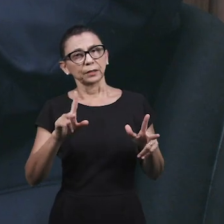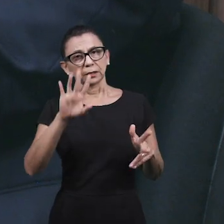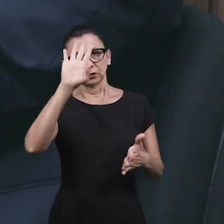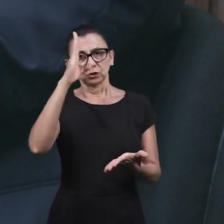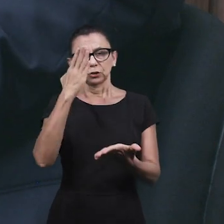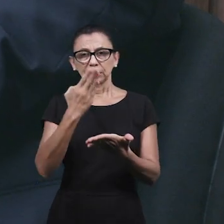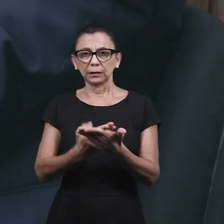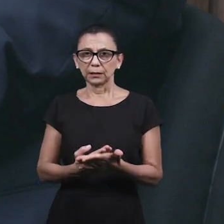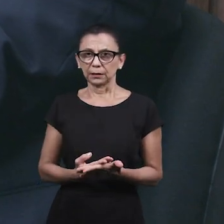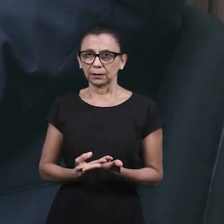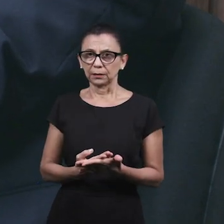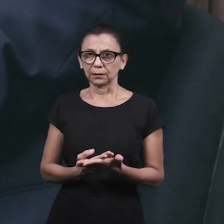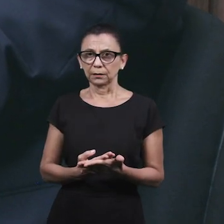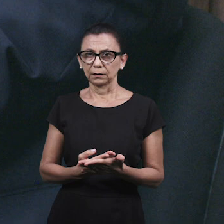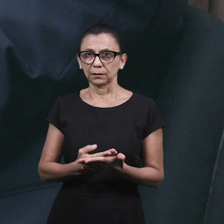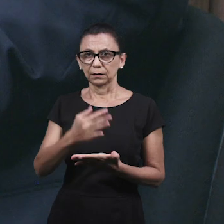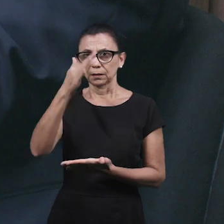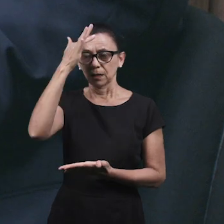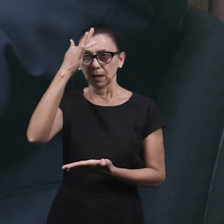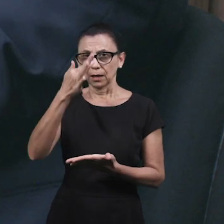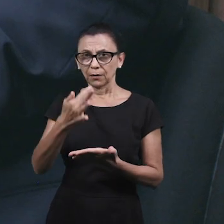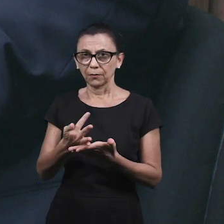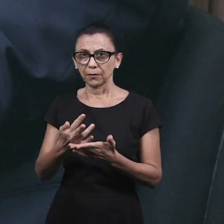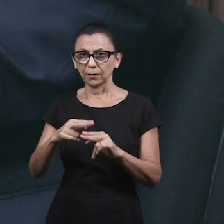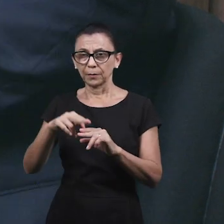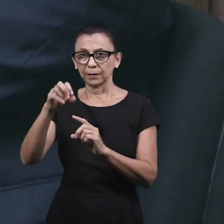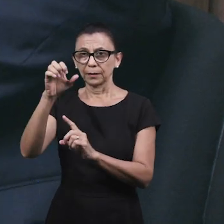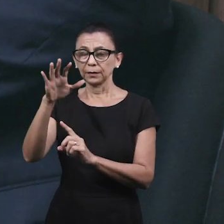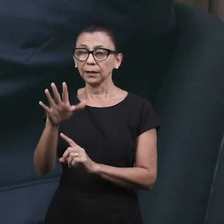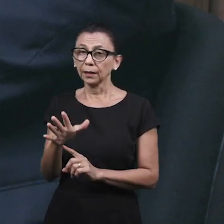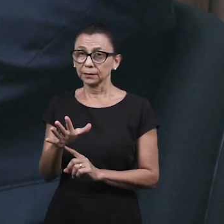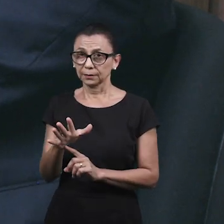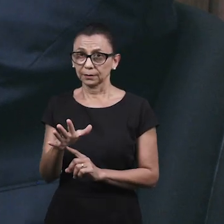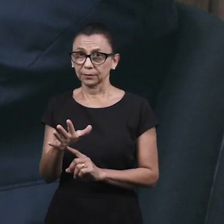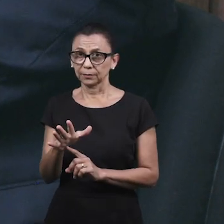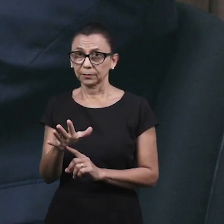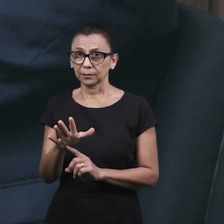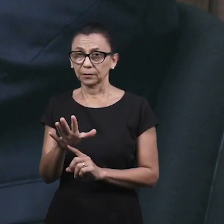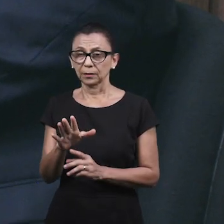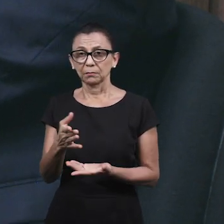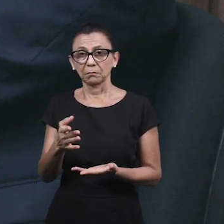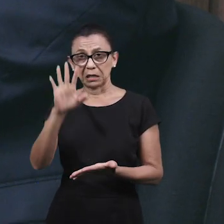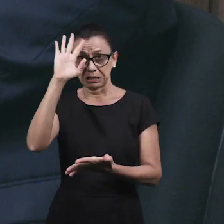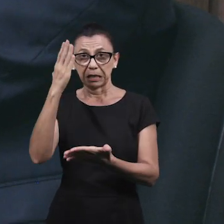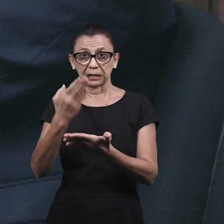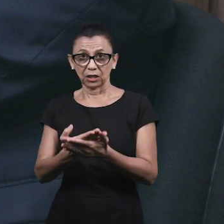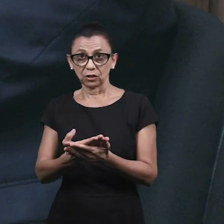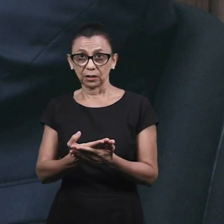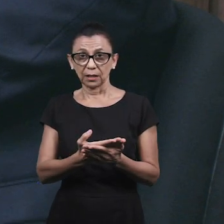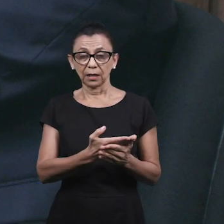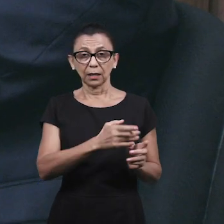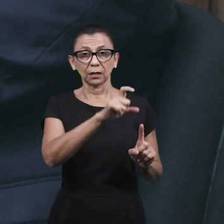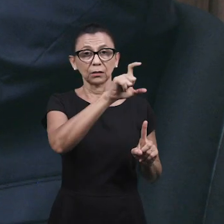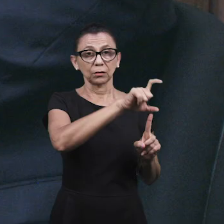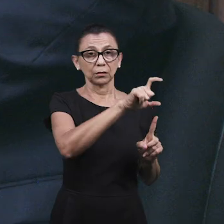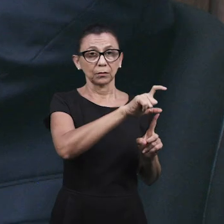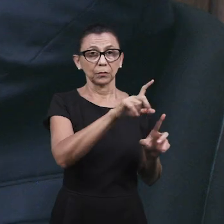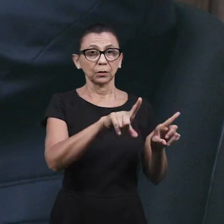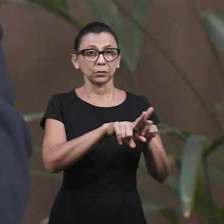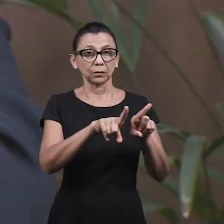vem pela graça e a Bíblia diz que os demônios também creem, e eles não têm a graça. Então, quando ele vem para cá, para o